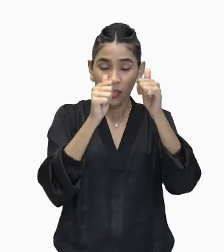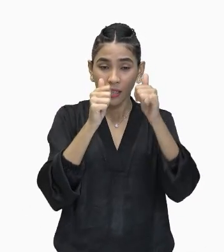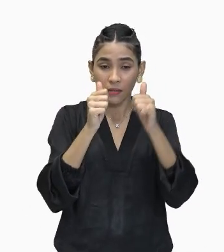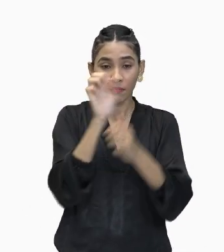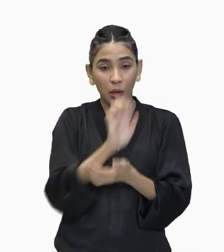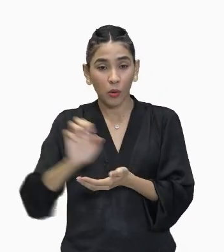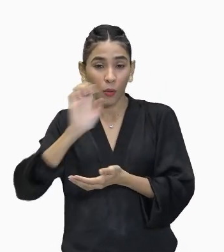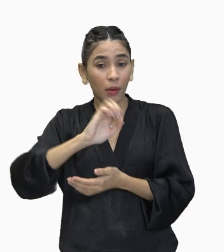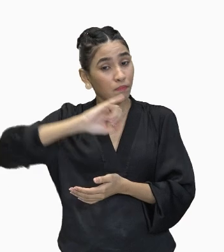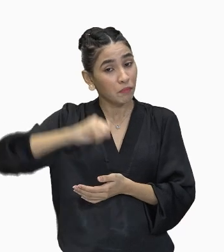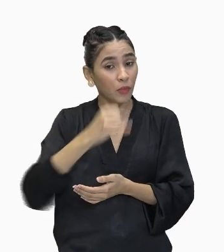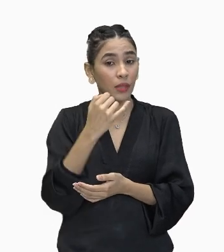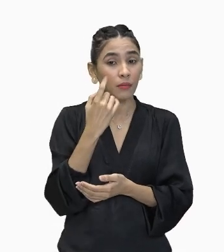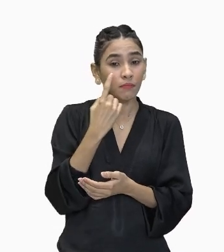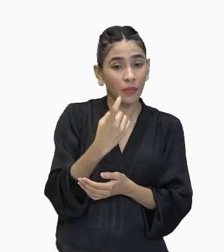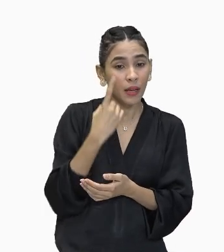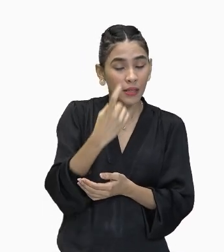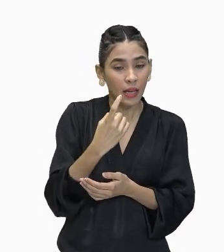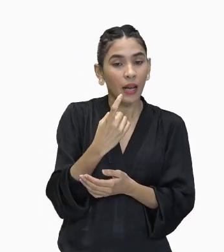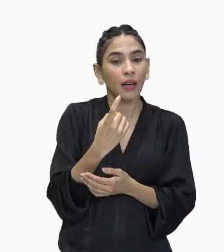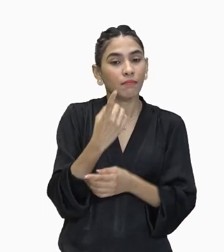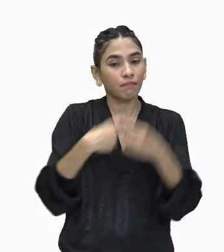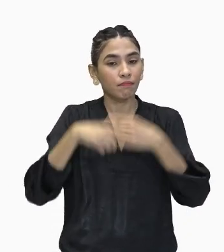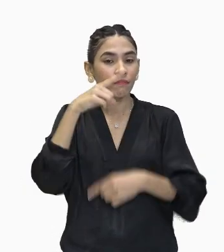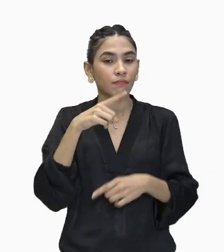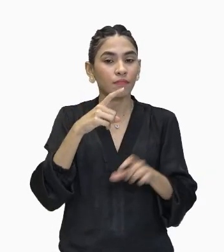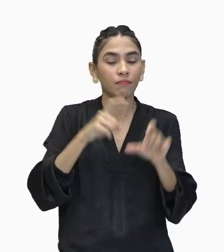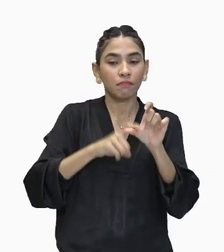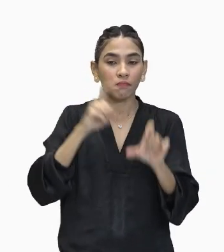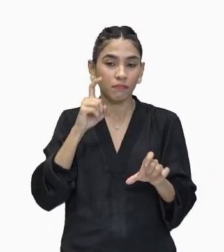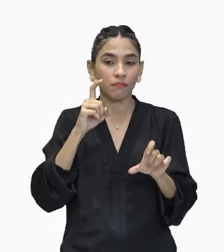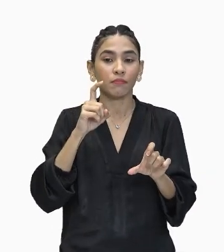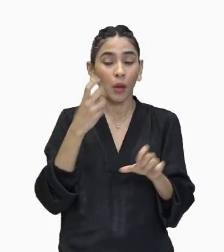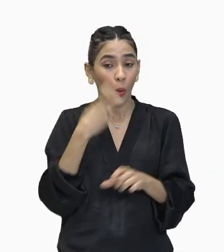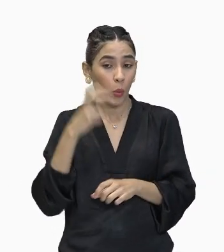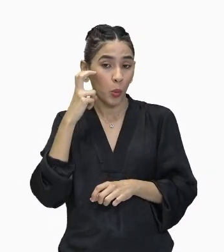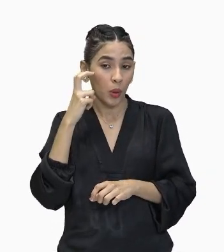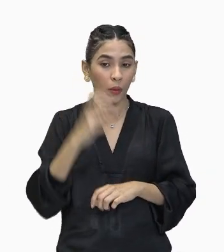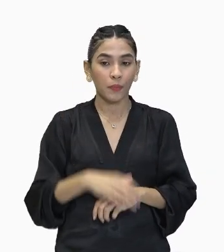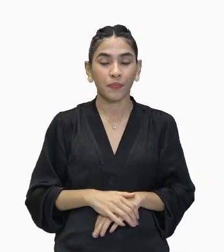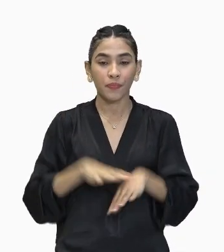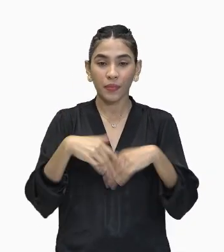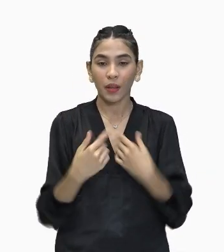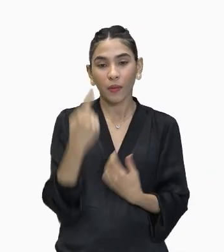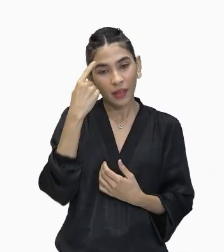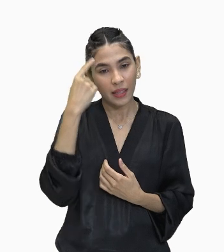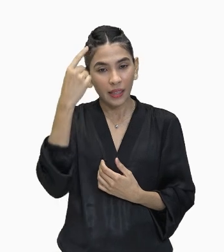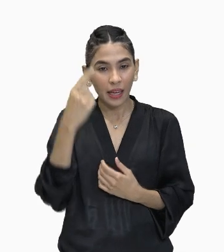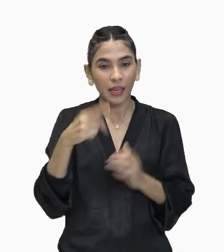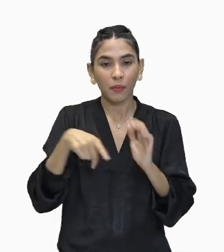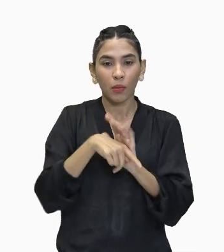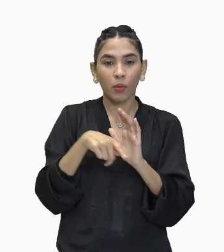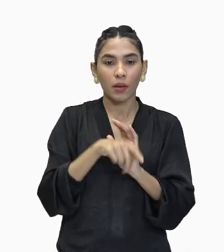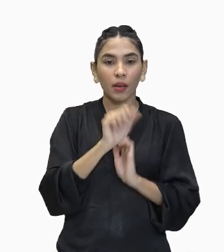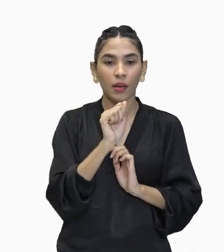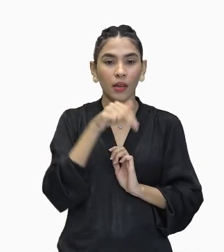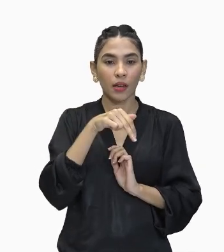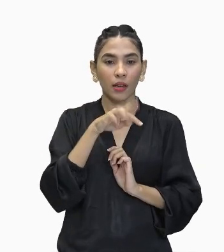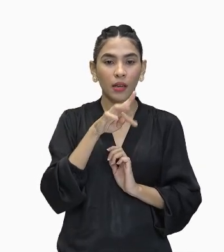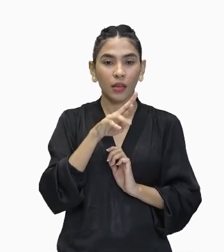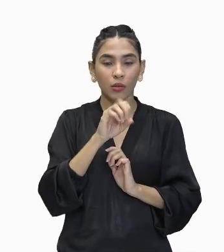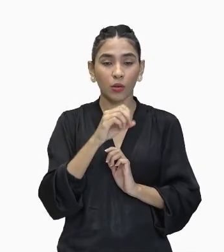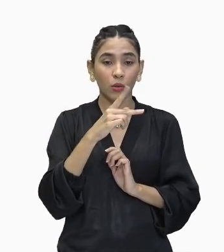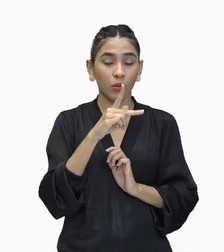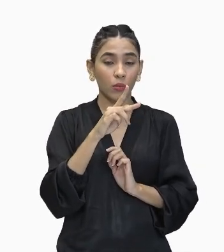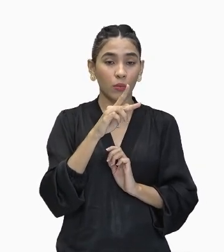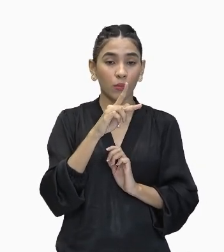aproveitar o que interessasse, superando então a dependência cultural. Então, aquela ideia da antropofagia cultural que eu falei